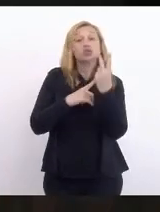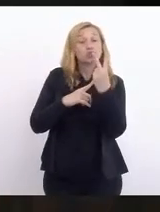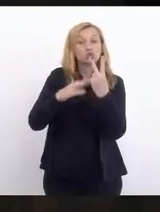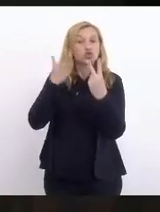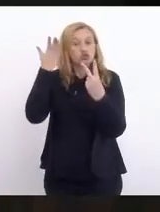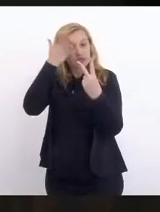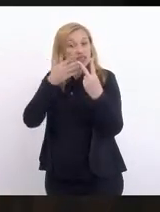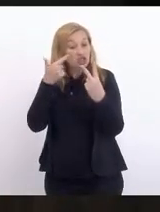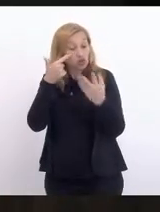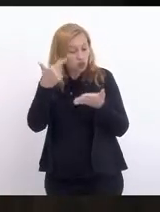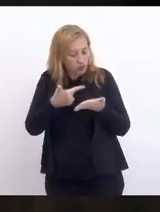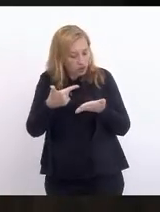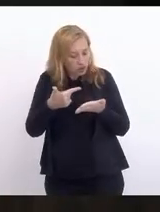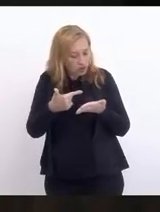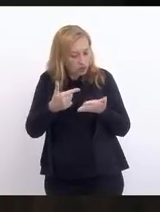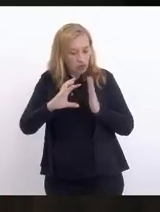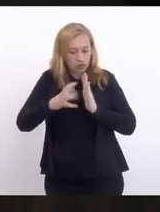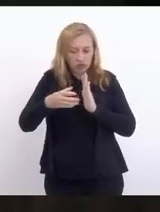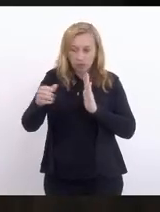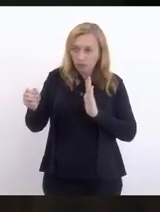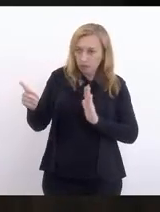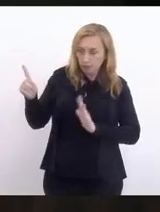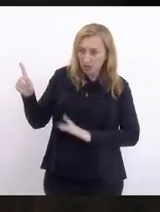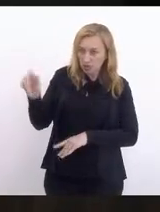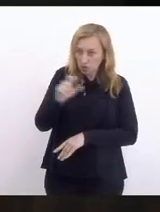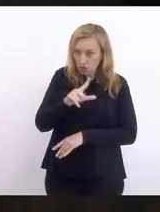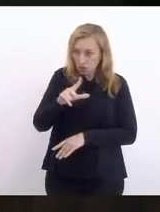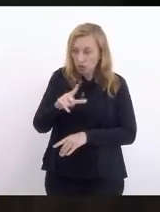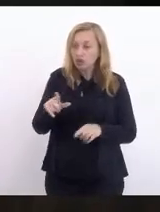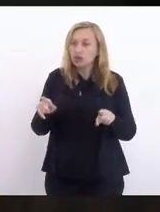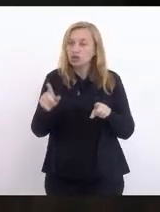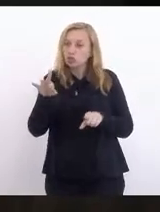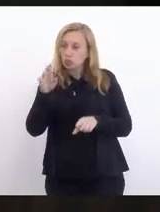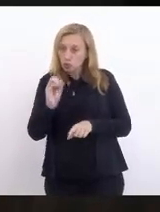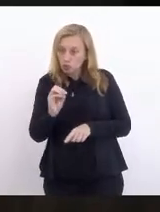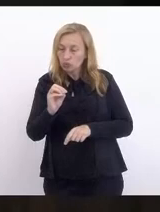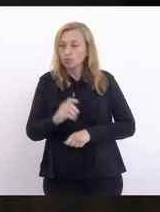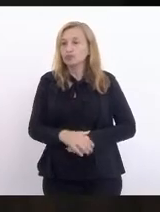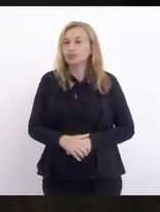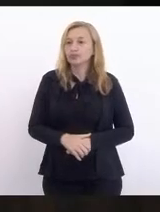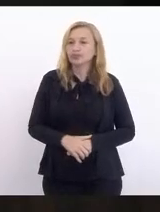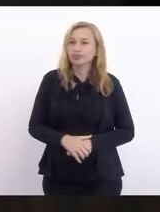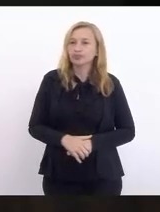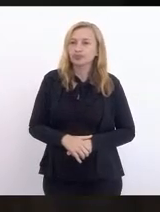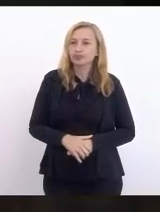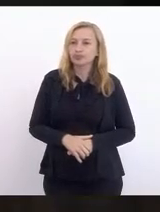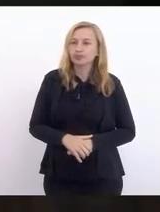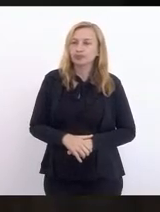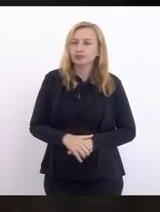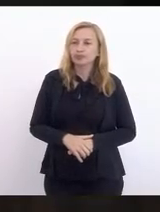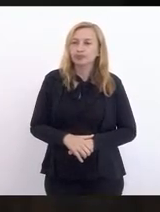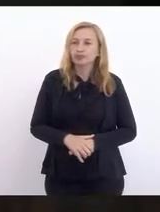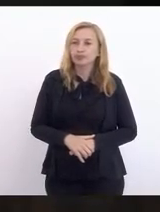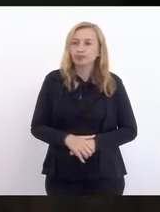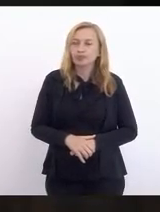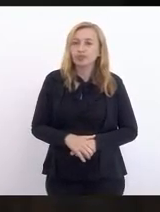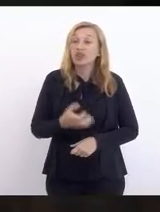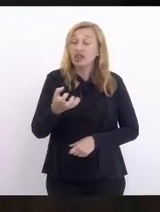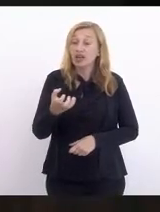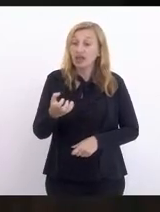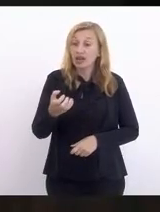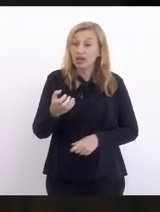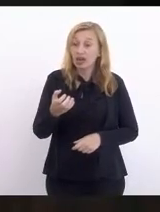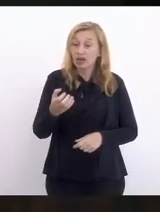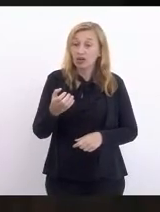pelo menos que eu tô vendo aqui da bancada do PSOL e do Bruno da Lari e é salvo o que ele quer